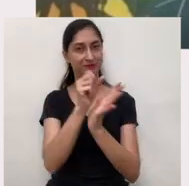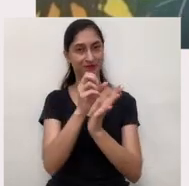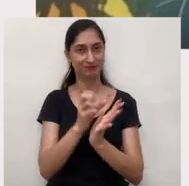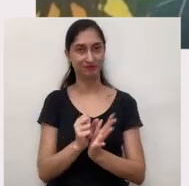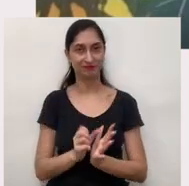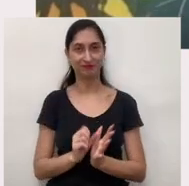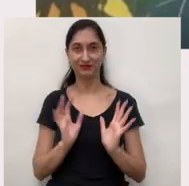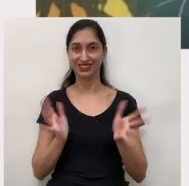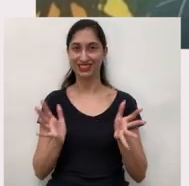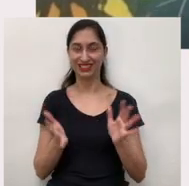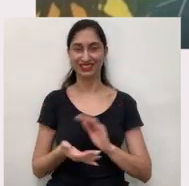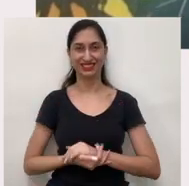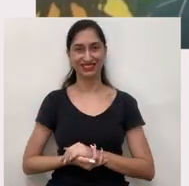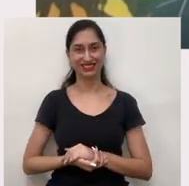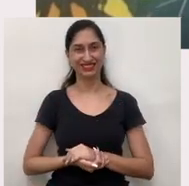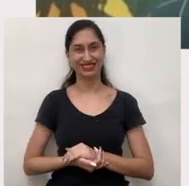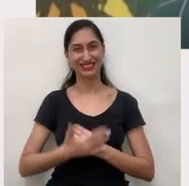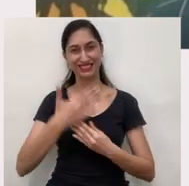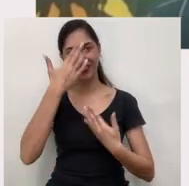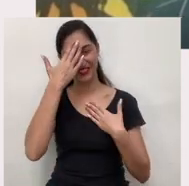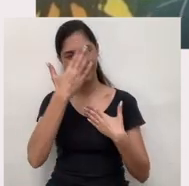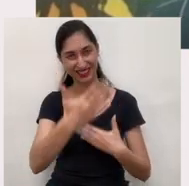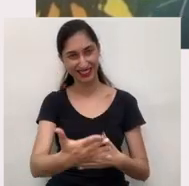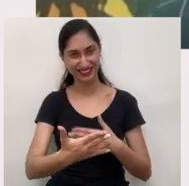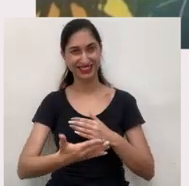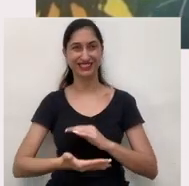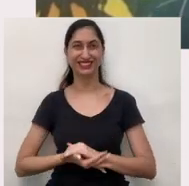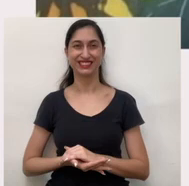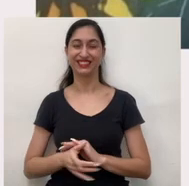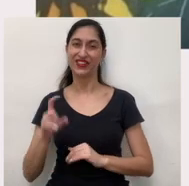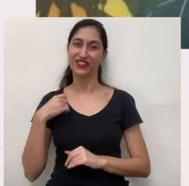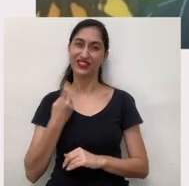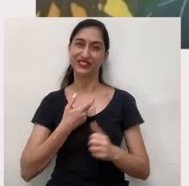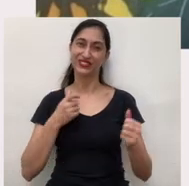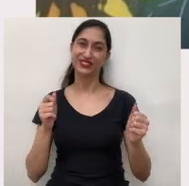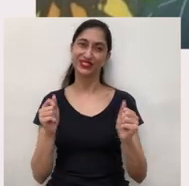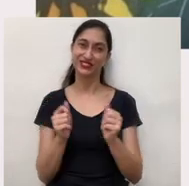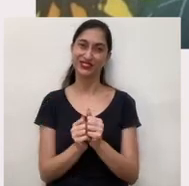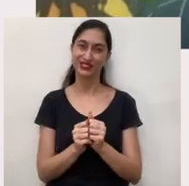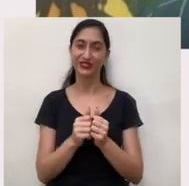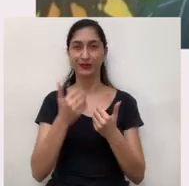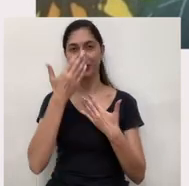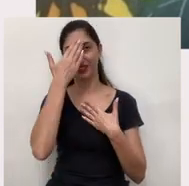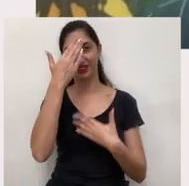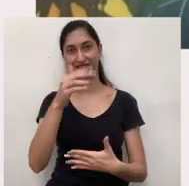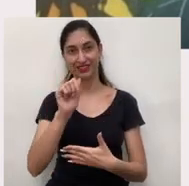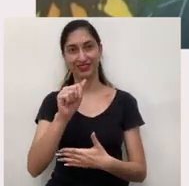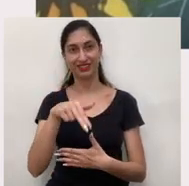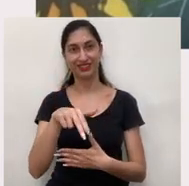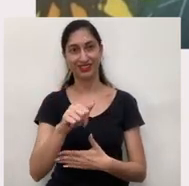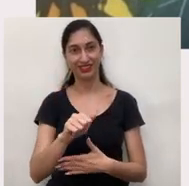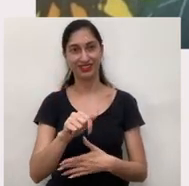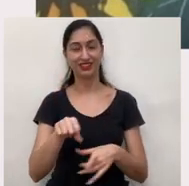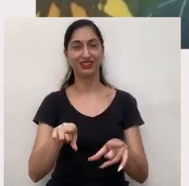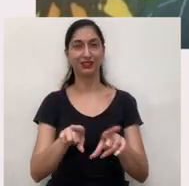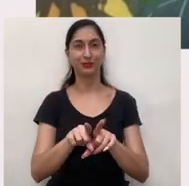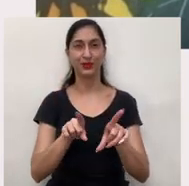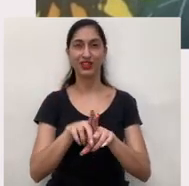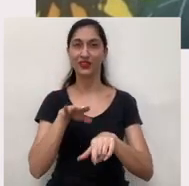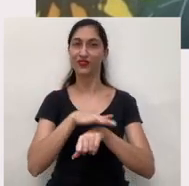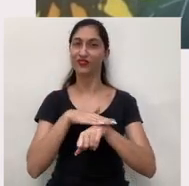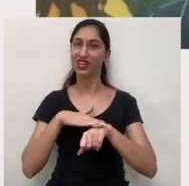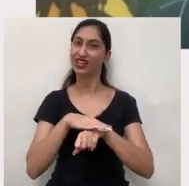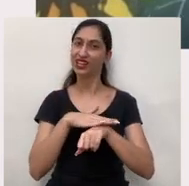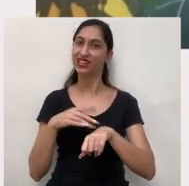Então é Muito isso, obrigada, gente. gente. Obrigada pela companhia. Obrigada, Ana. Tivemos conversas muito legais na